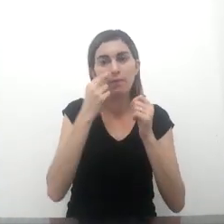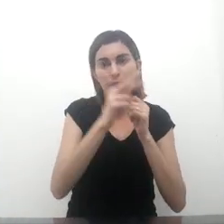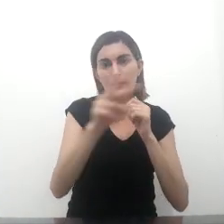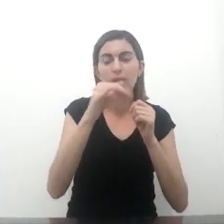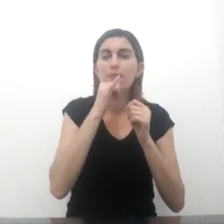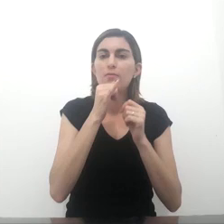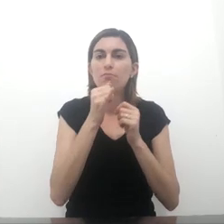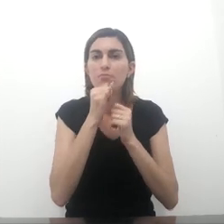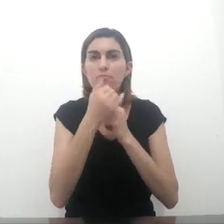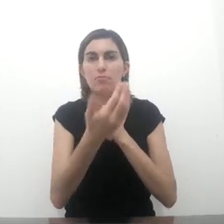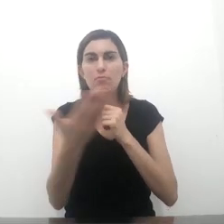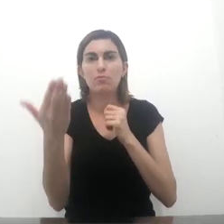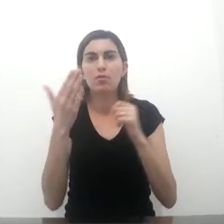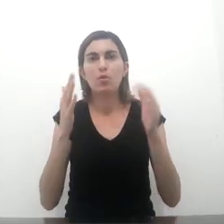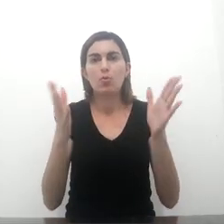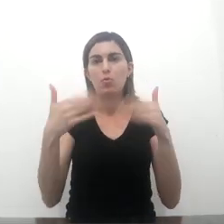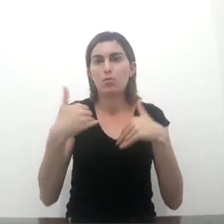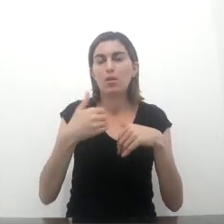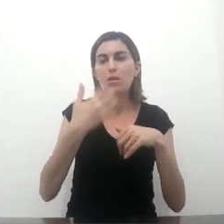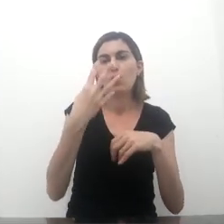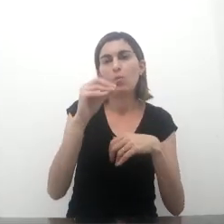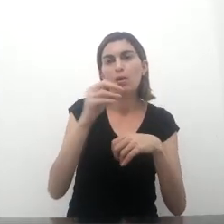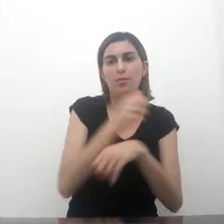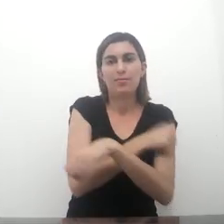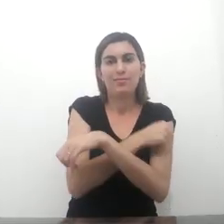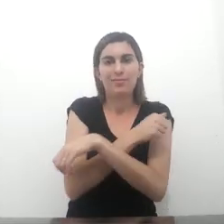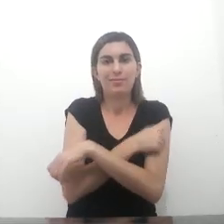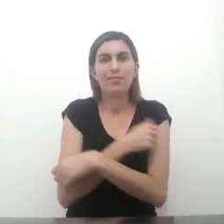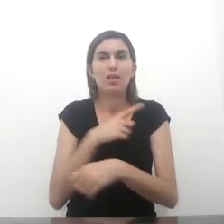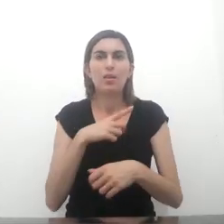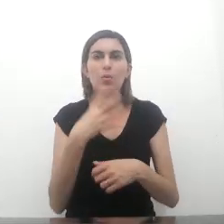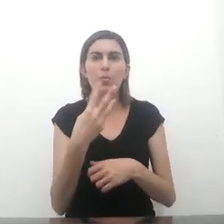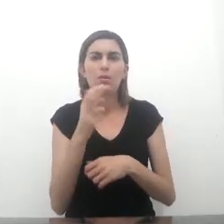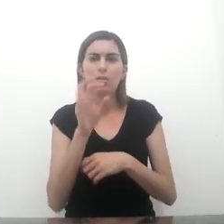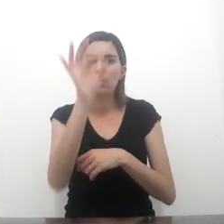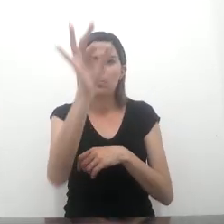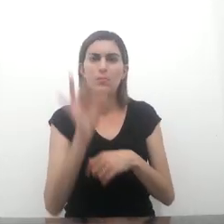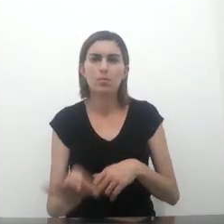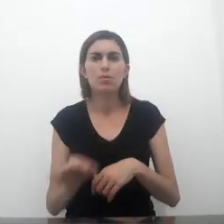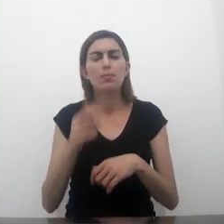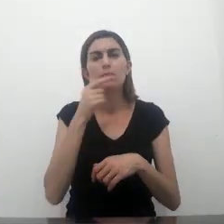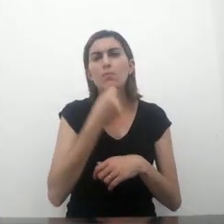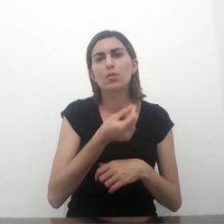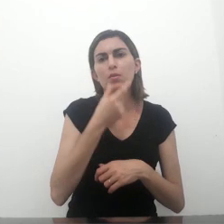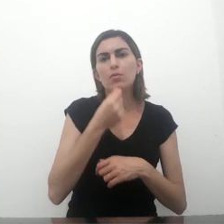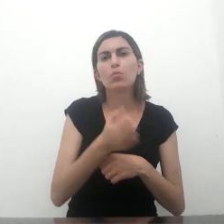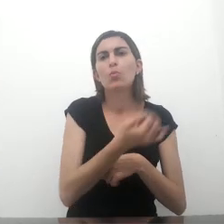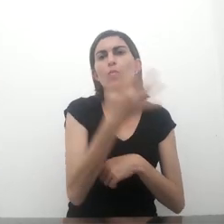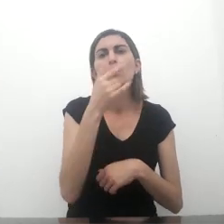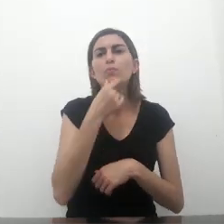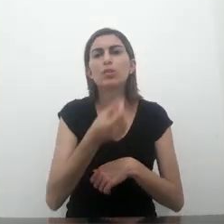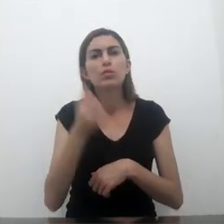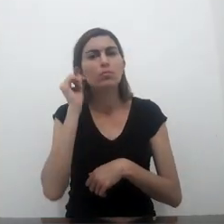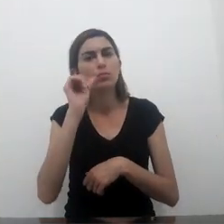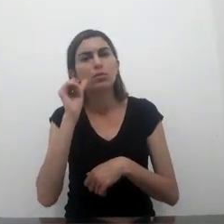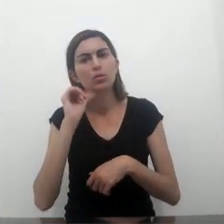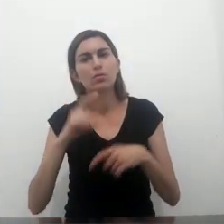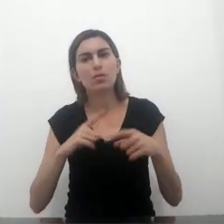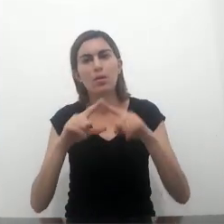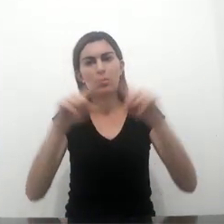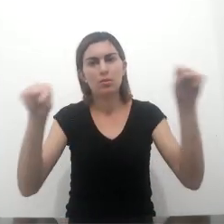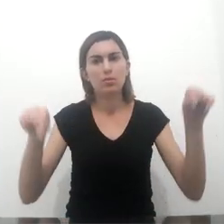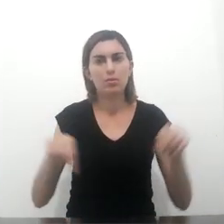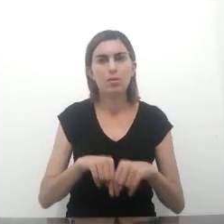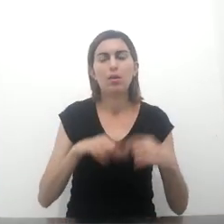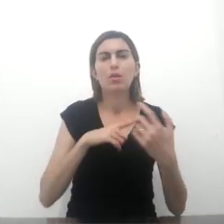subtrai. Então, veja esse exemplo. Em uma turma de 40 alunos, 45% são meninos. Quantos meninos e meninas tem